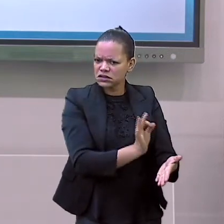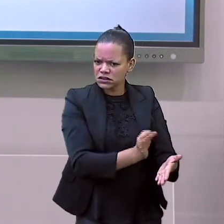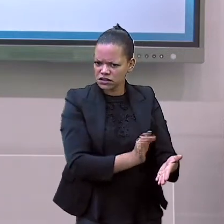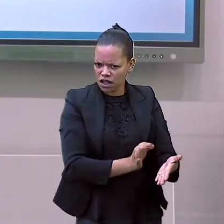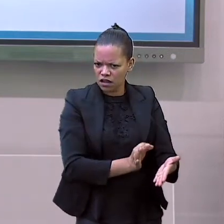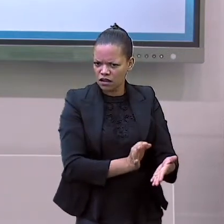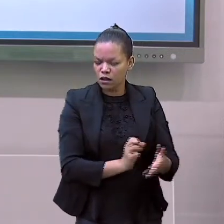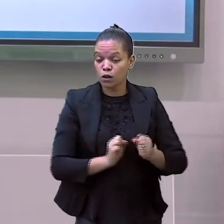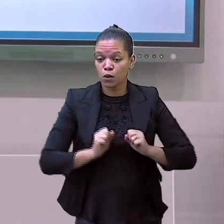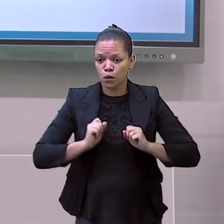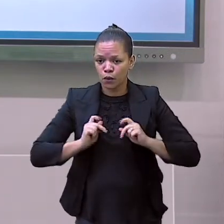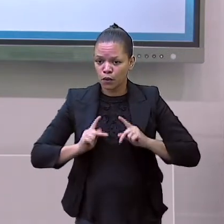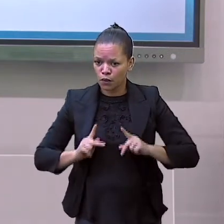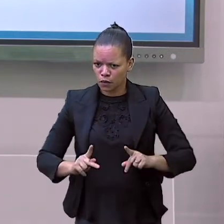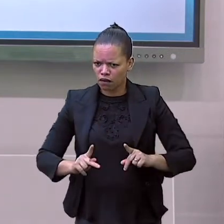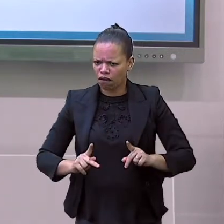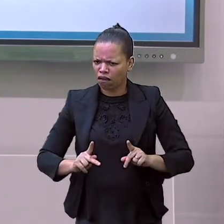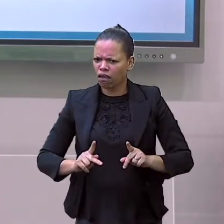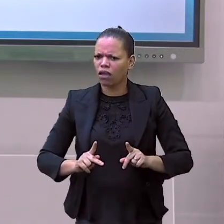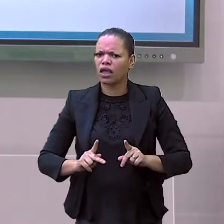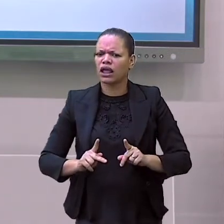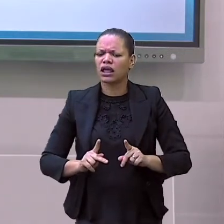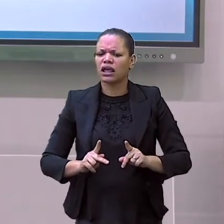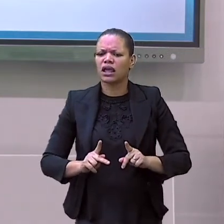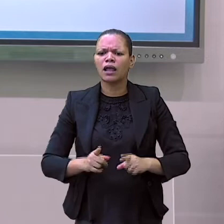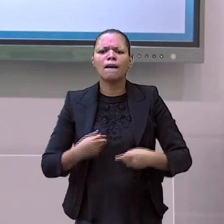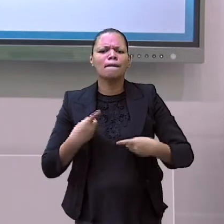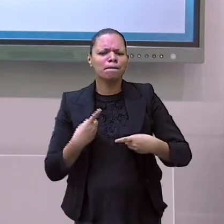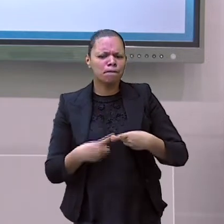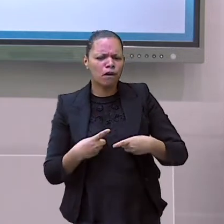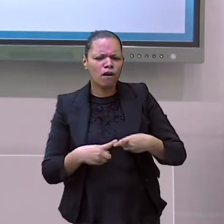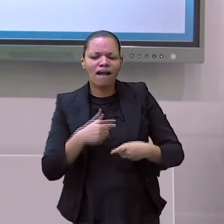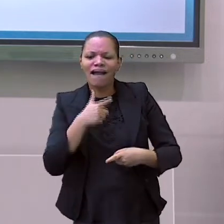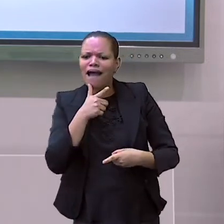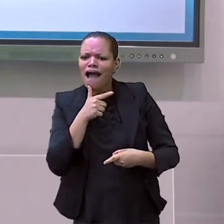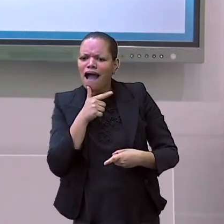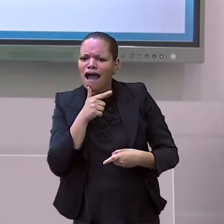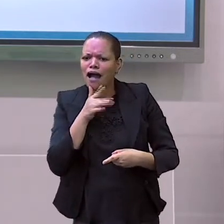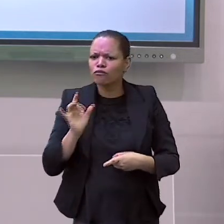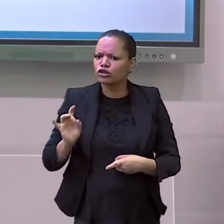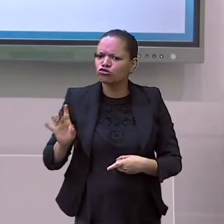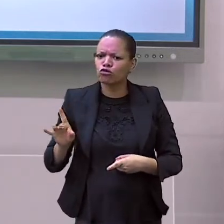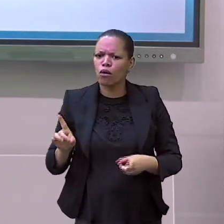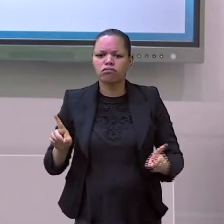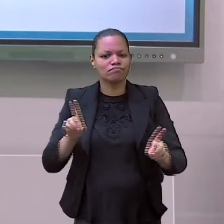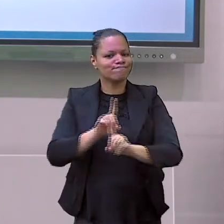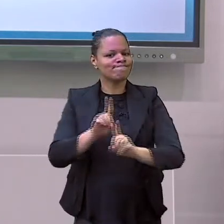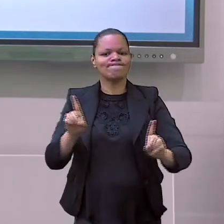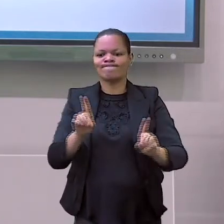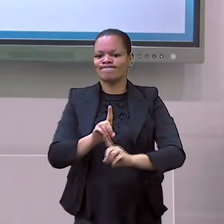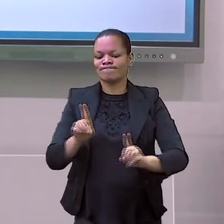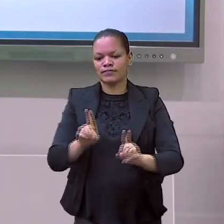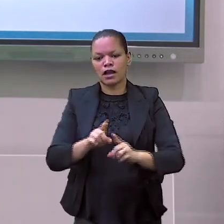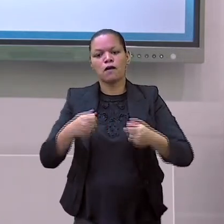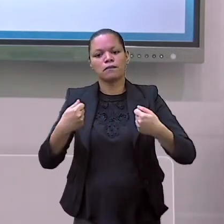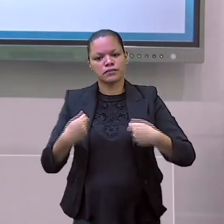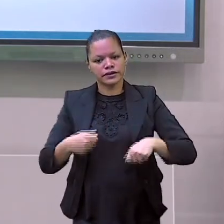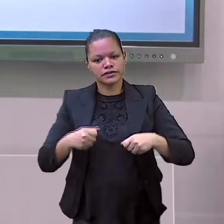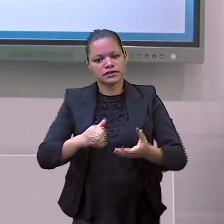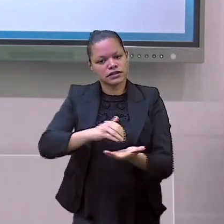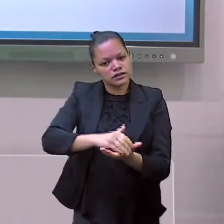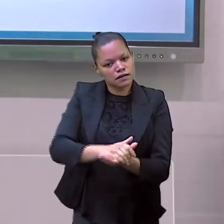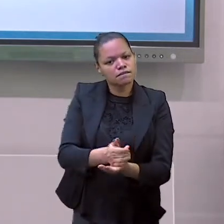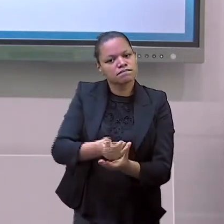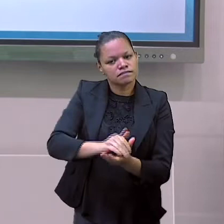lavando a mão corretamente, porque só a água enxágua. Por alguns momentos ou